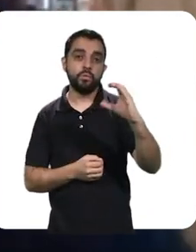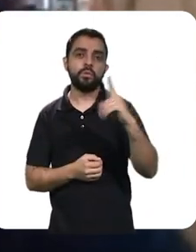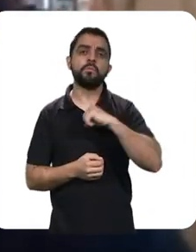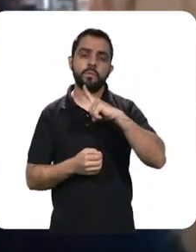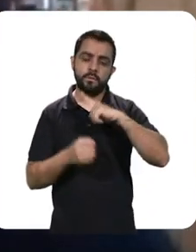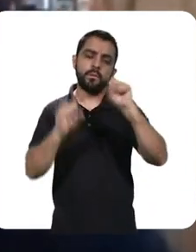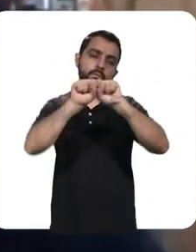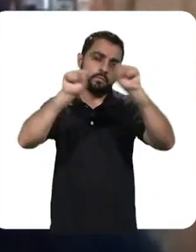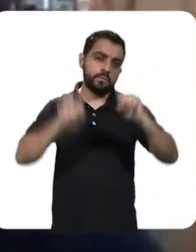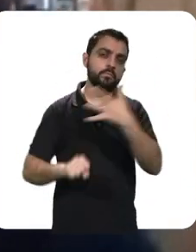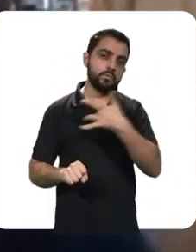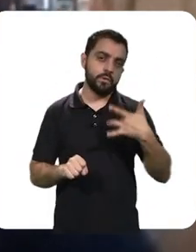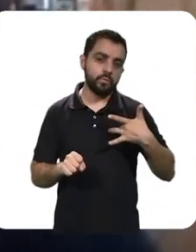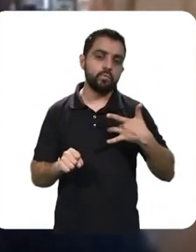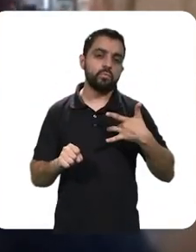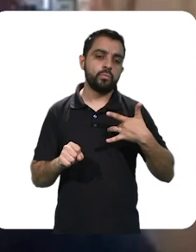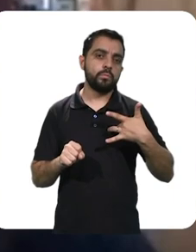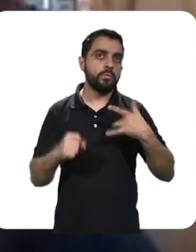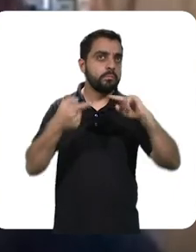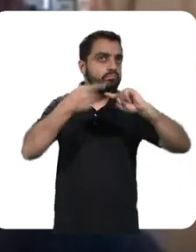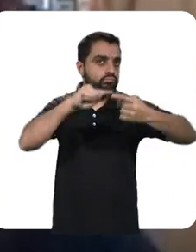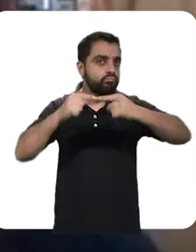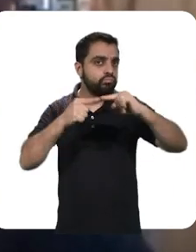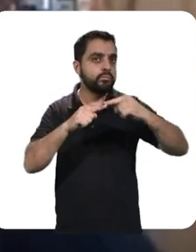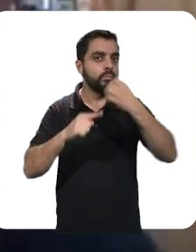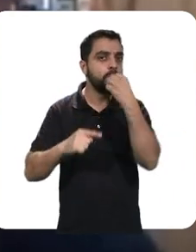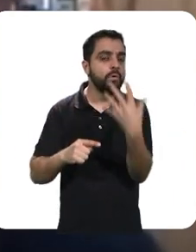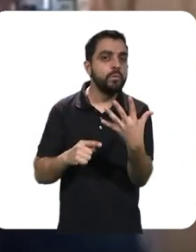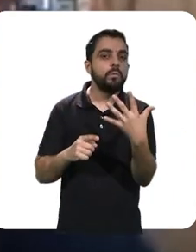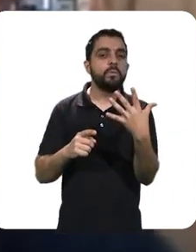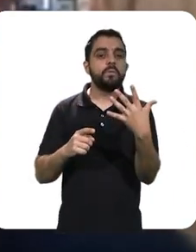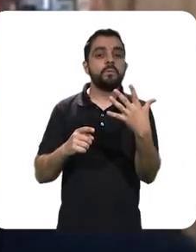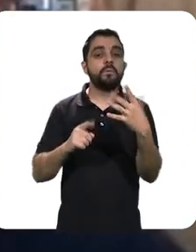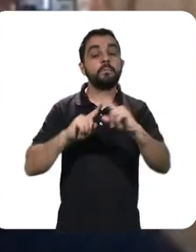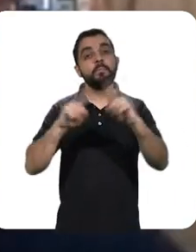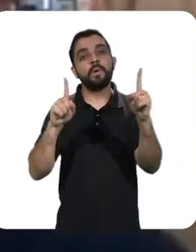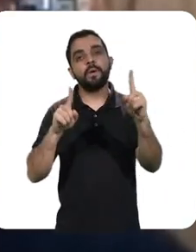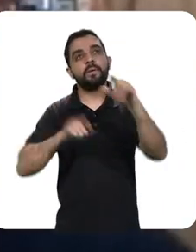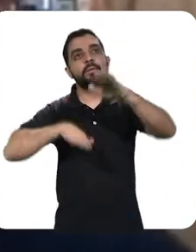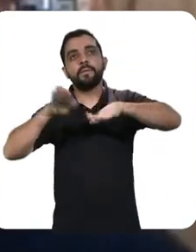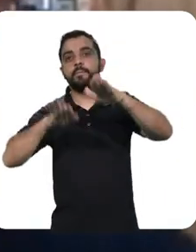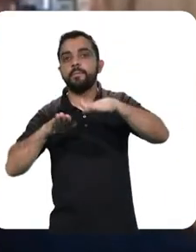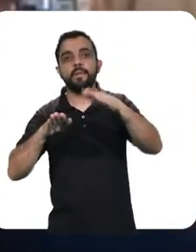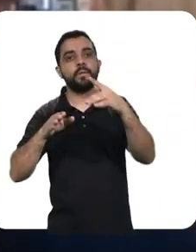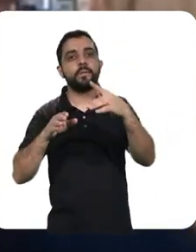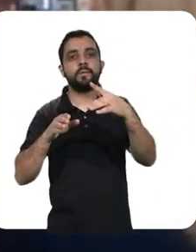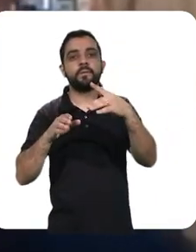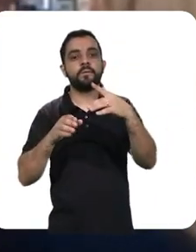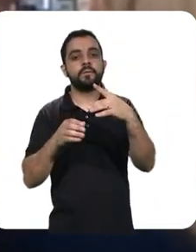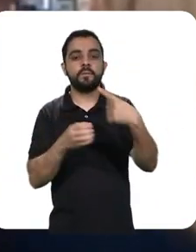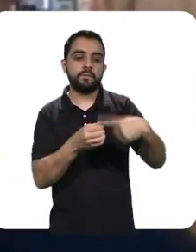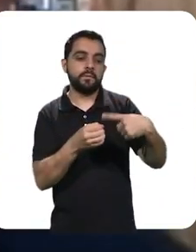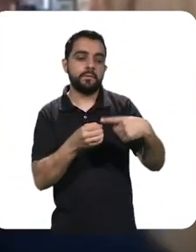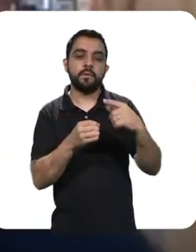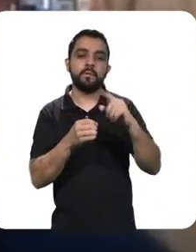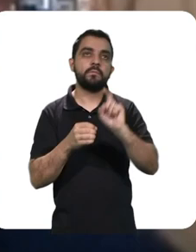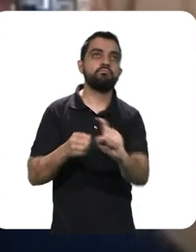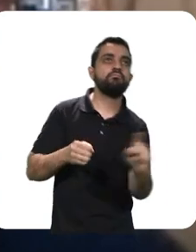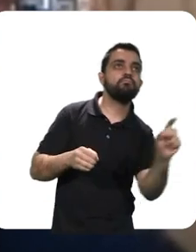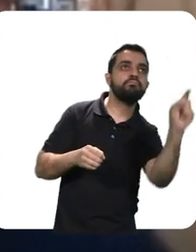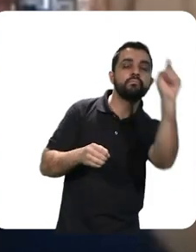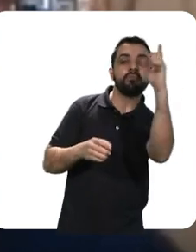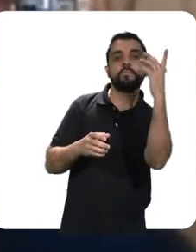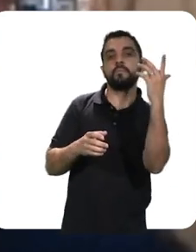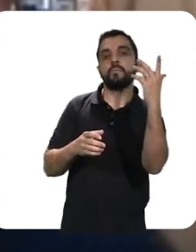é uma cidade que tem um sistema de saúde relativamente bem articulado, mas em contraponto com áreas periféricas de